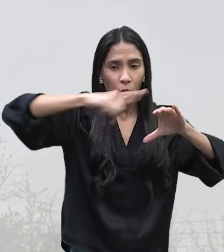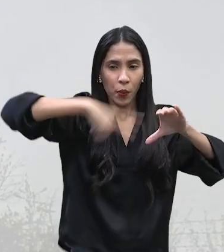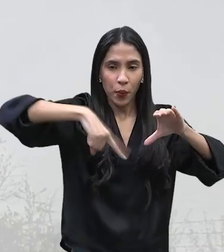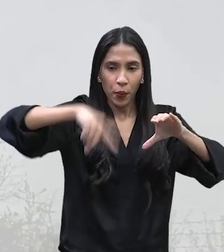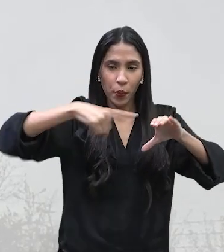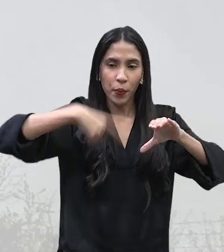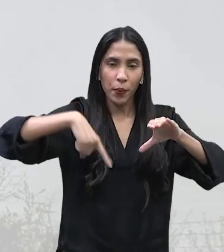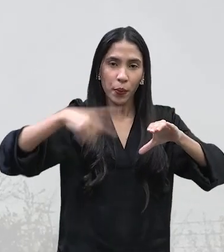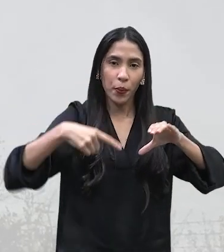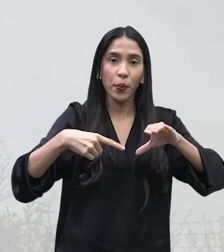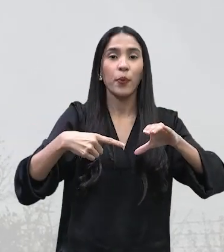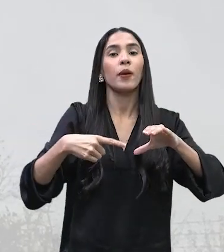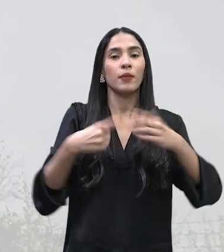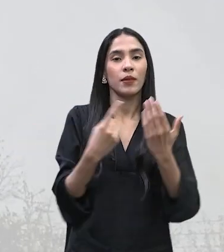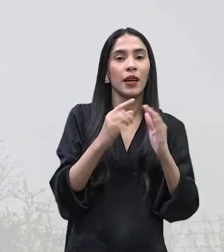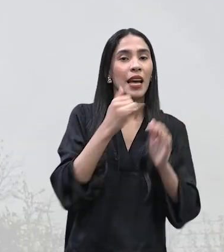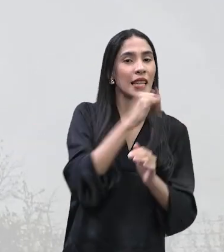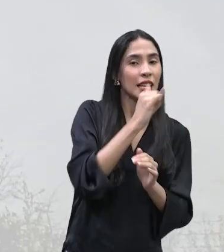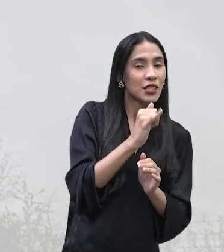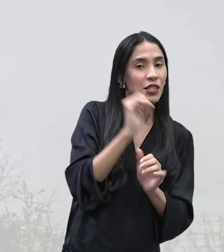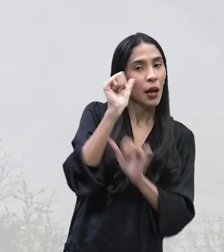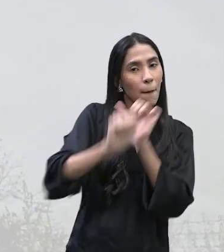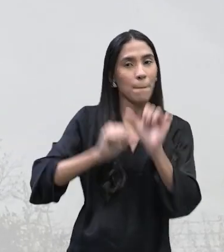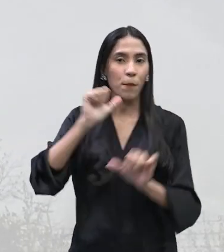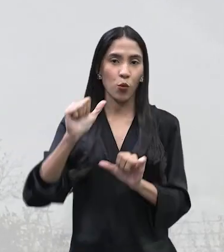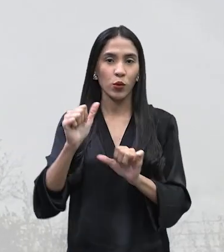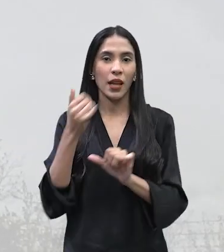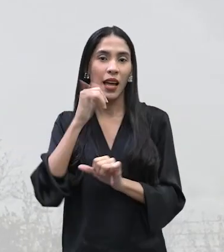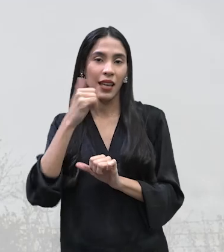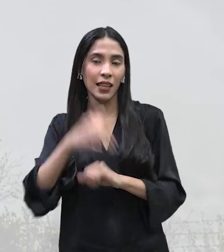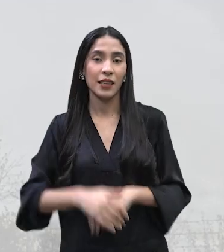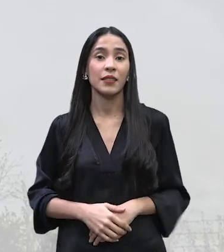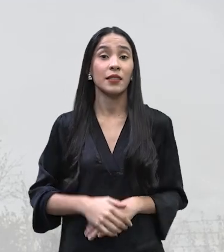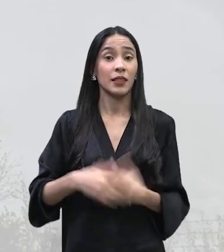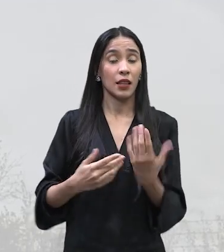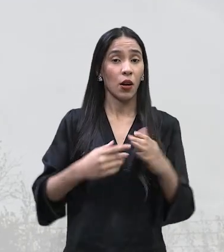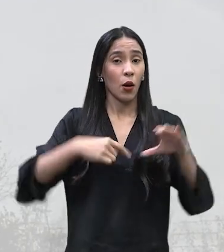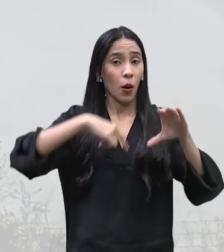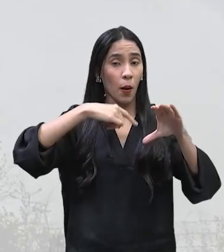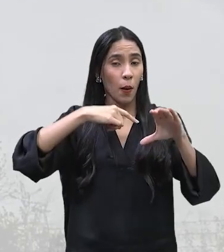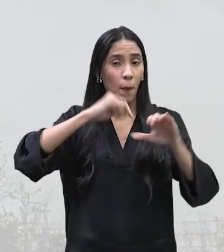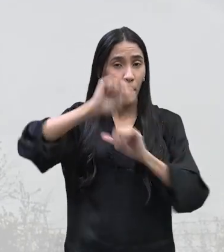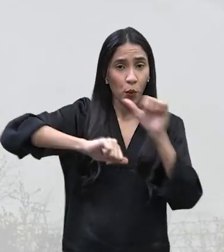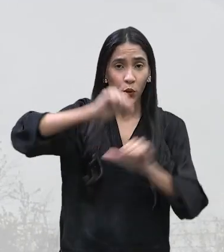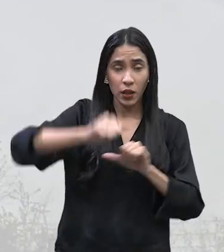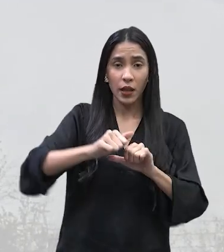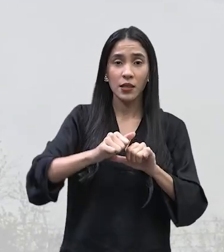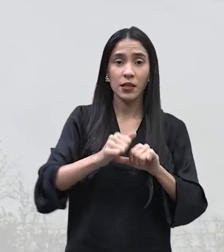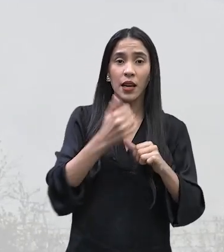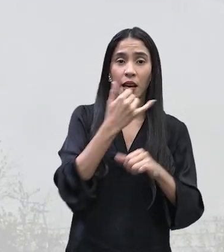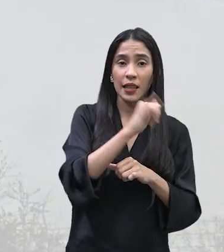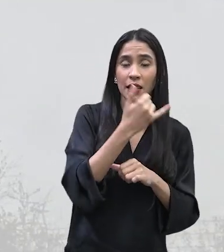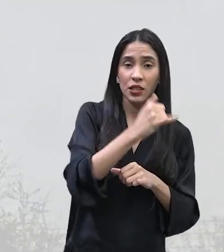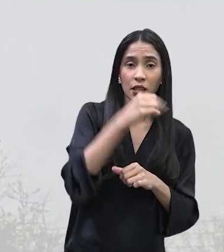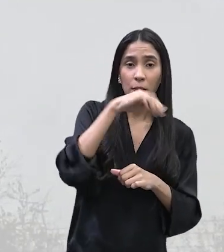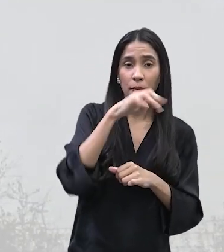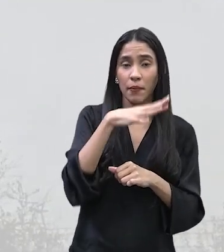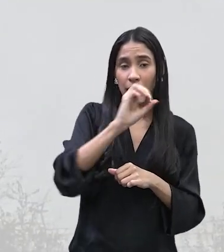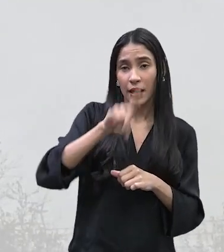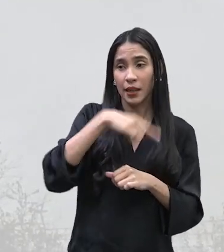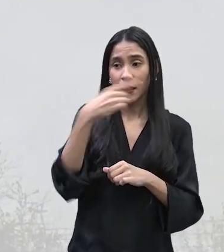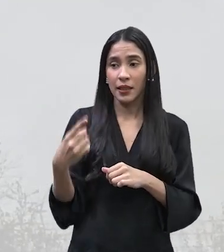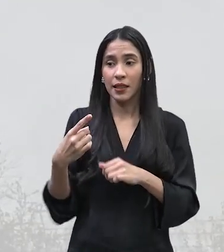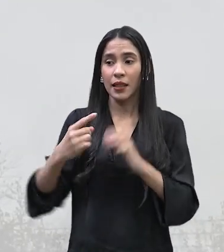girar, convertendo a energia mecânica em energia elétrica. A transformação de energia mecânica em